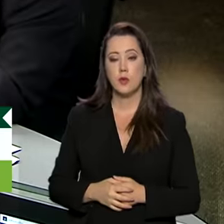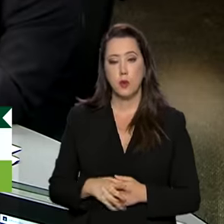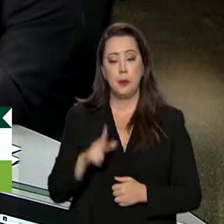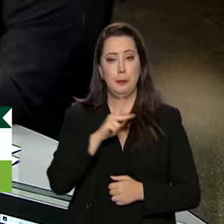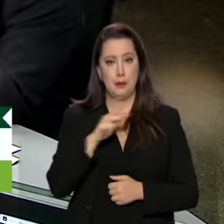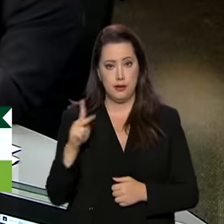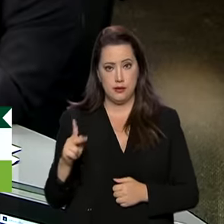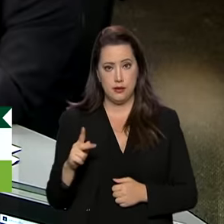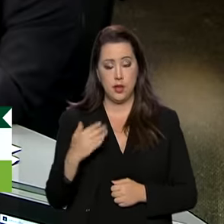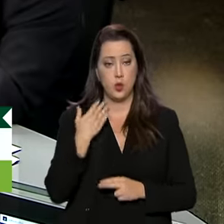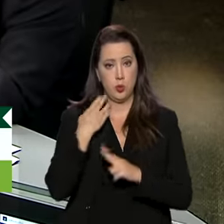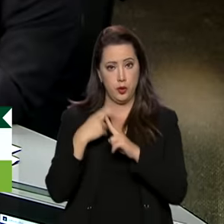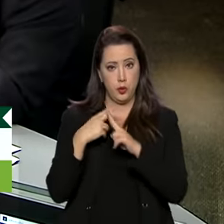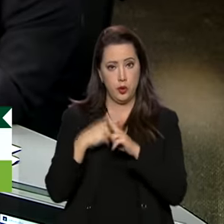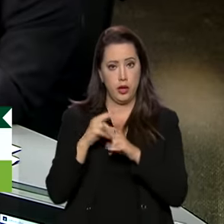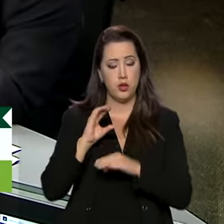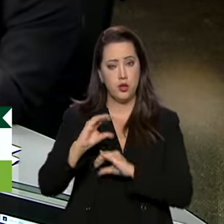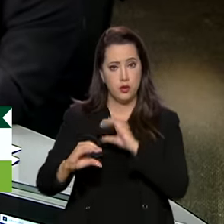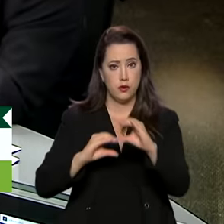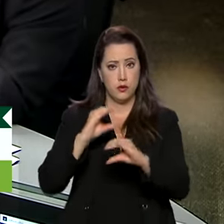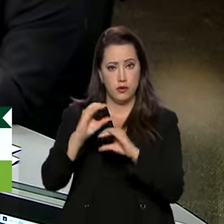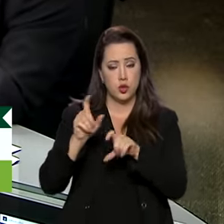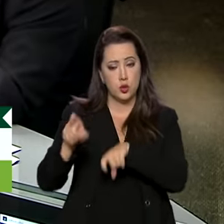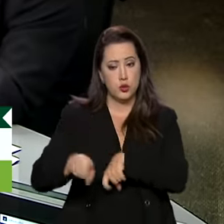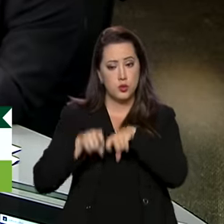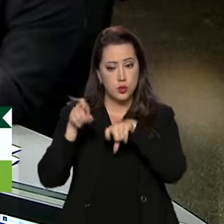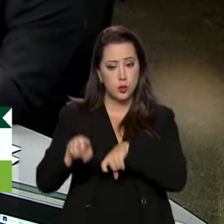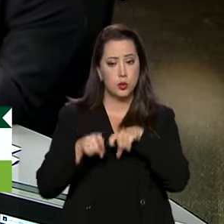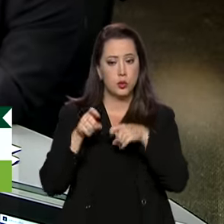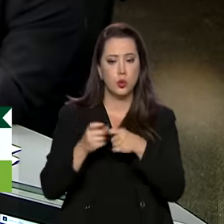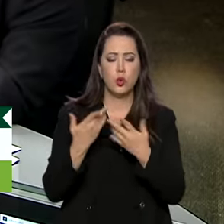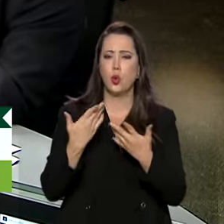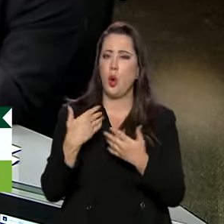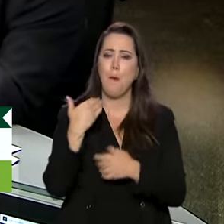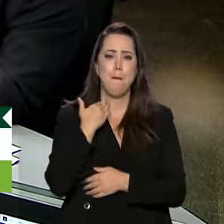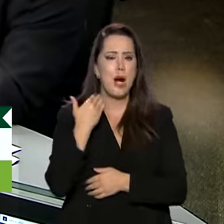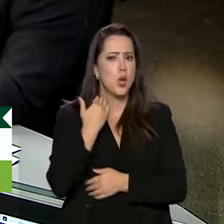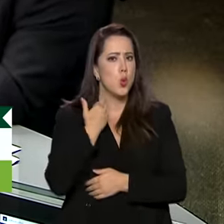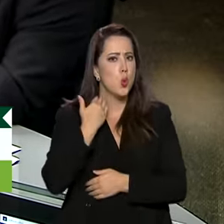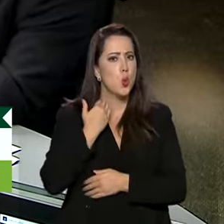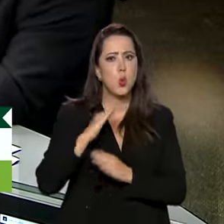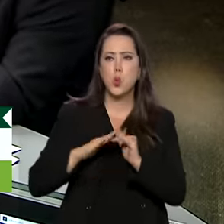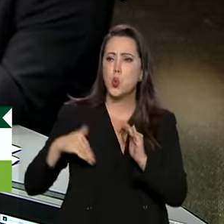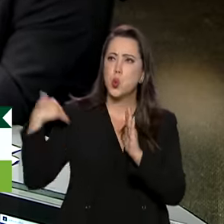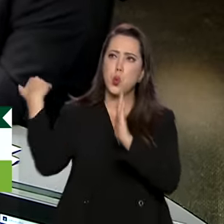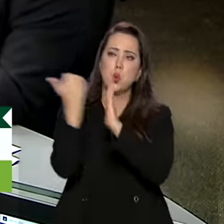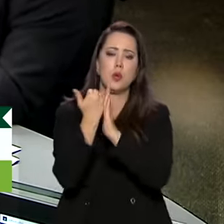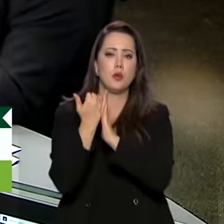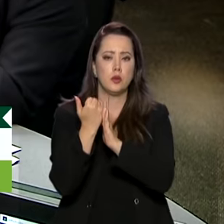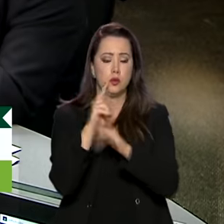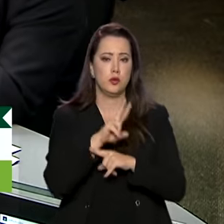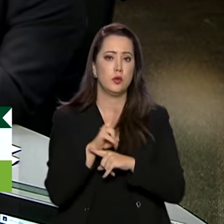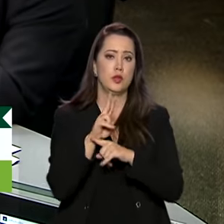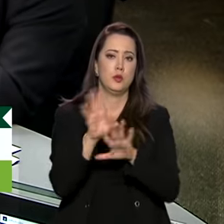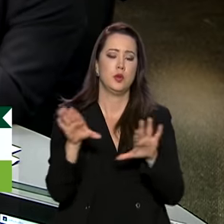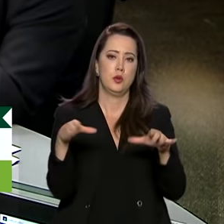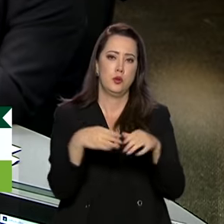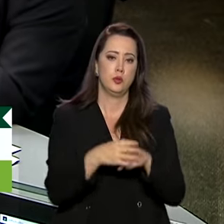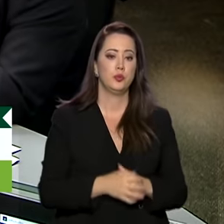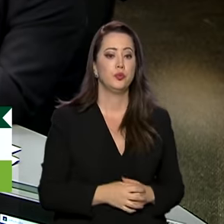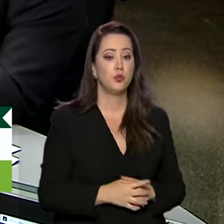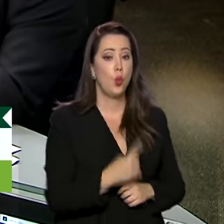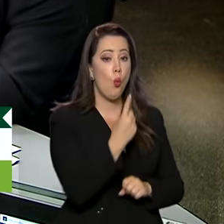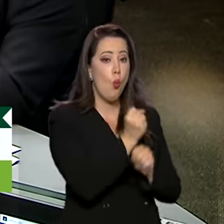aqui o vestido forte no agronegócio banco deu um salto em relação ao financiamento nesse setor né exatamente